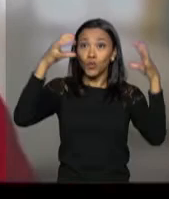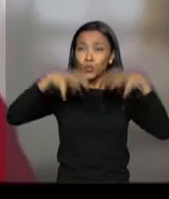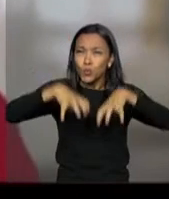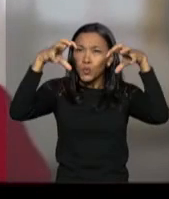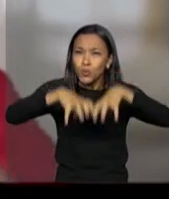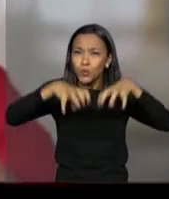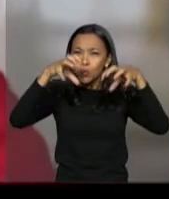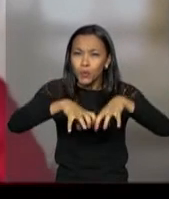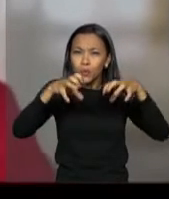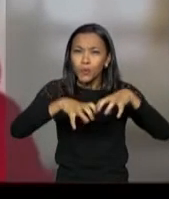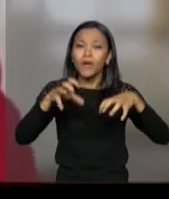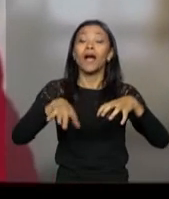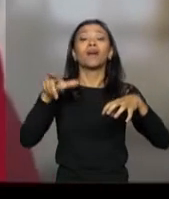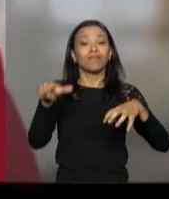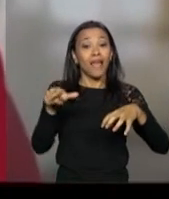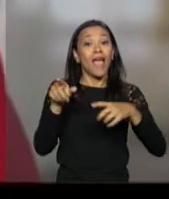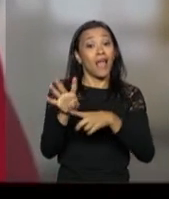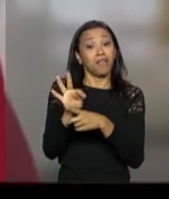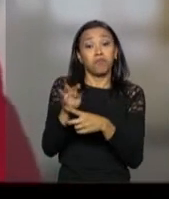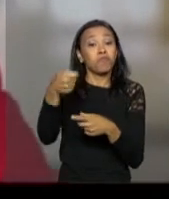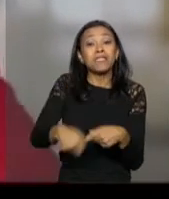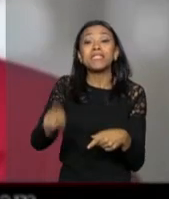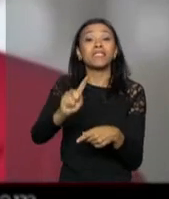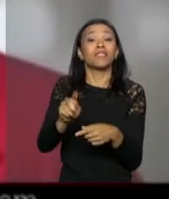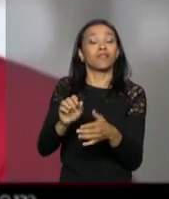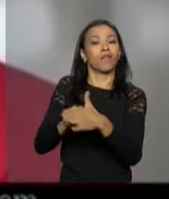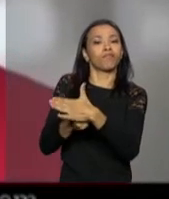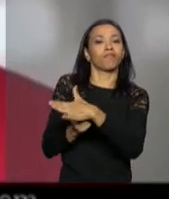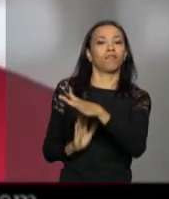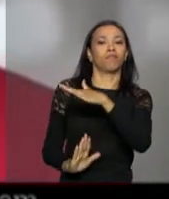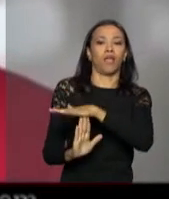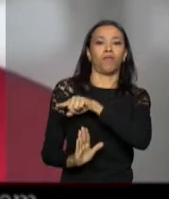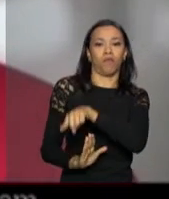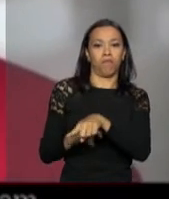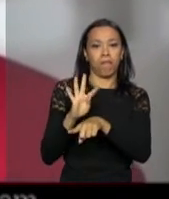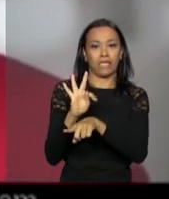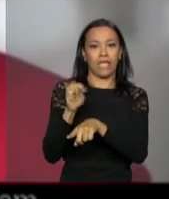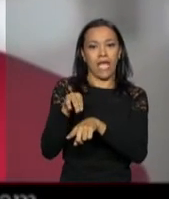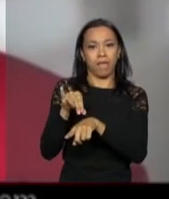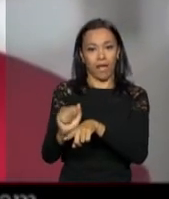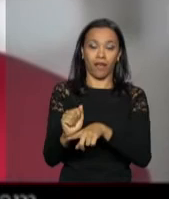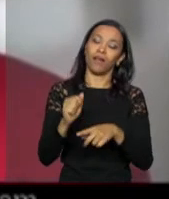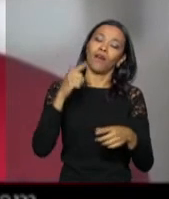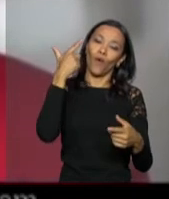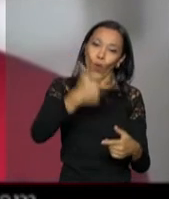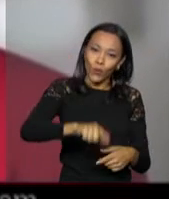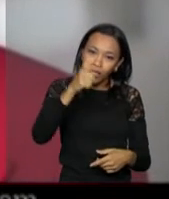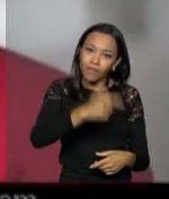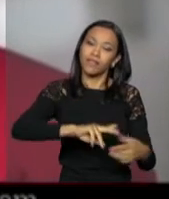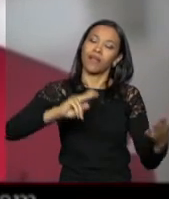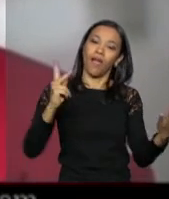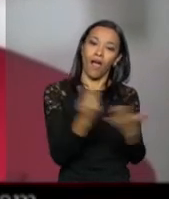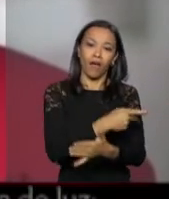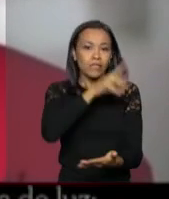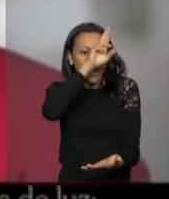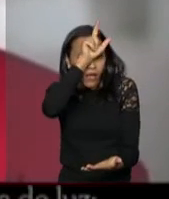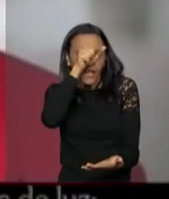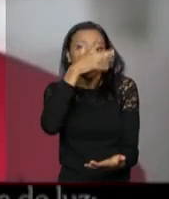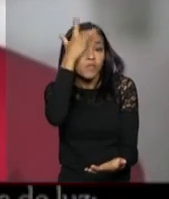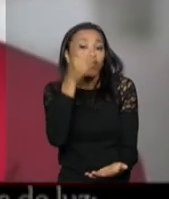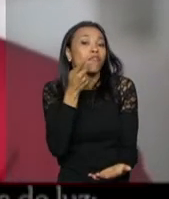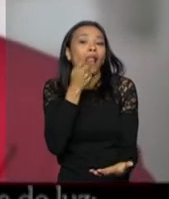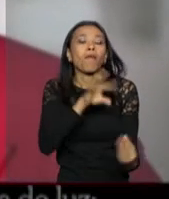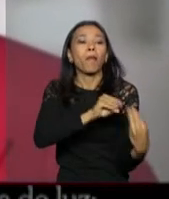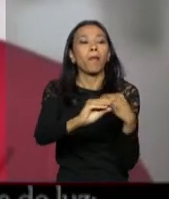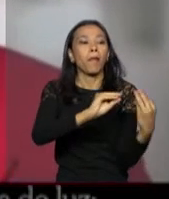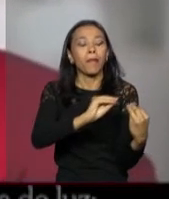as térmicas voltarão a ser menos exigidas. Cometeram o mesmo erro de previsão os que diziam, primeiro,